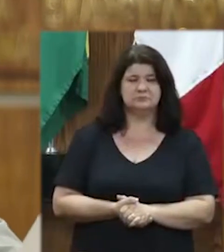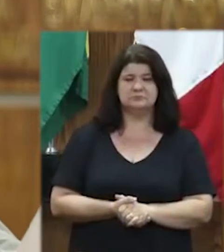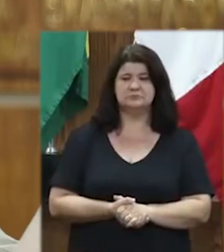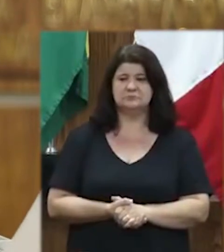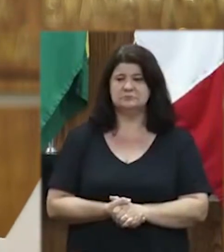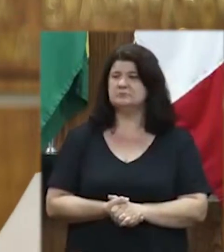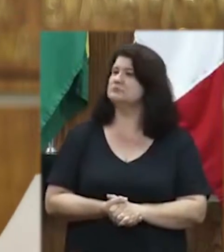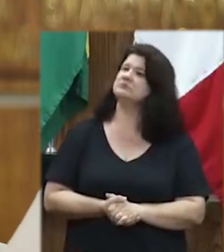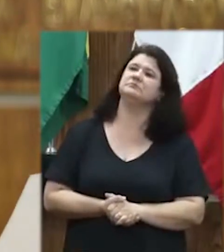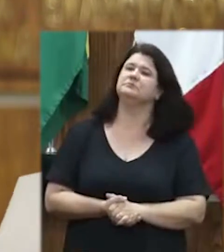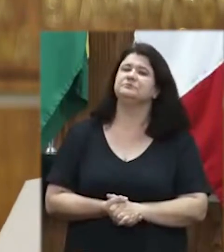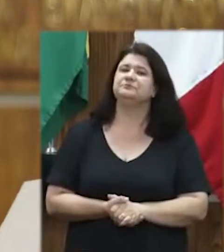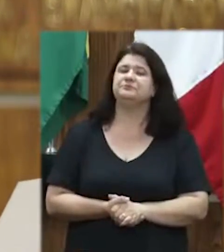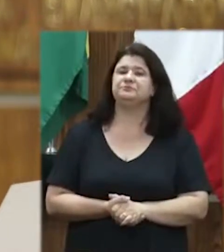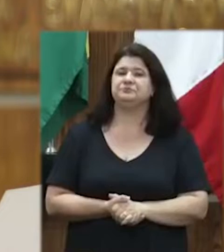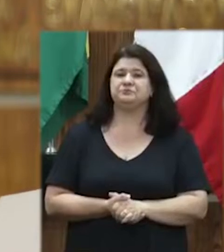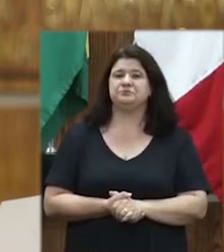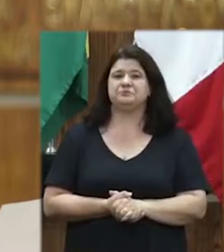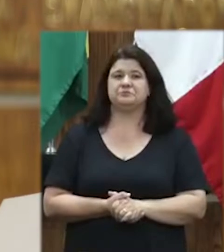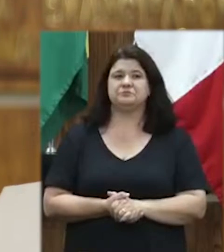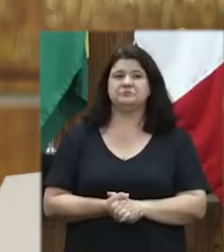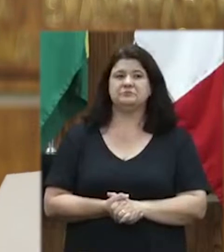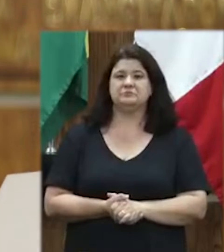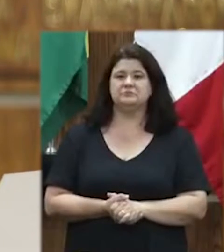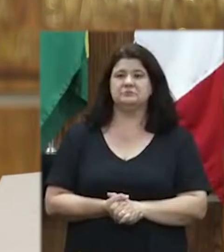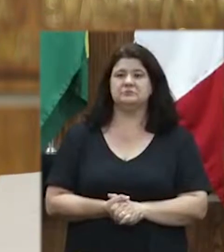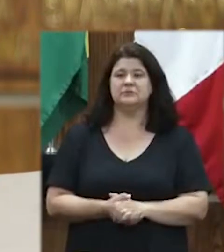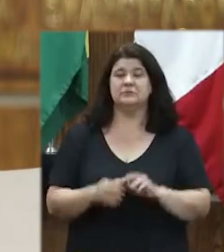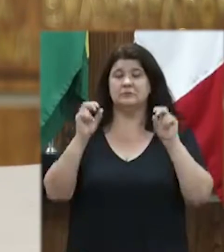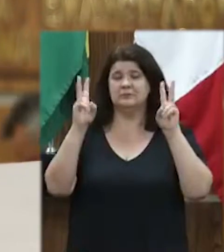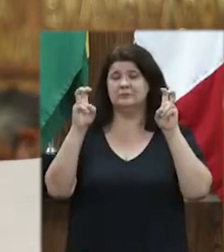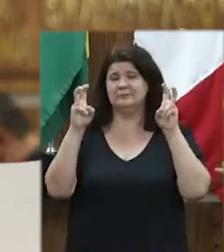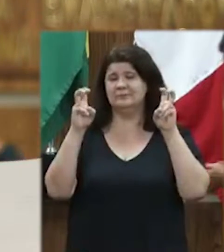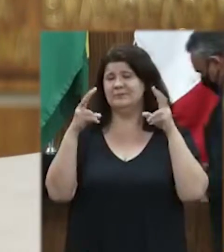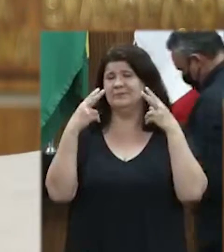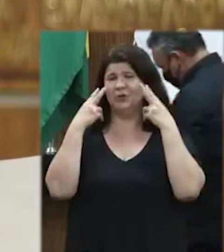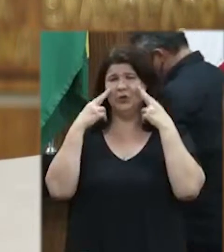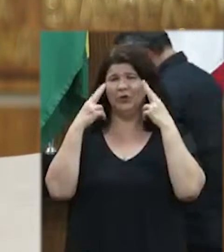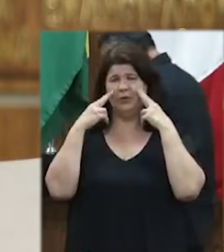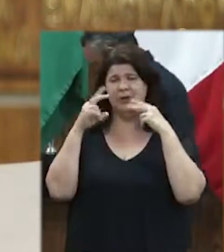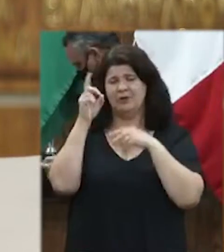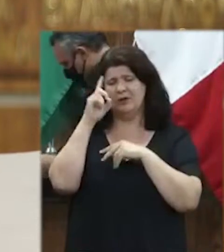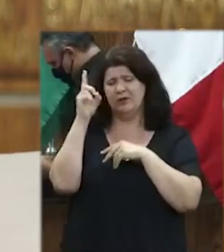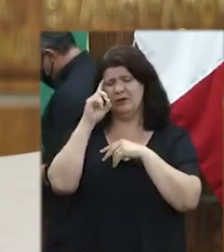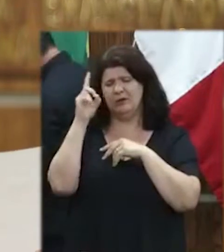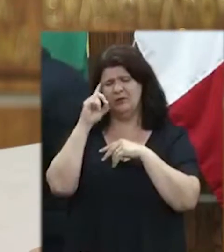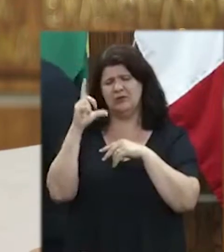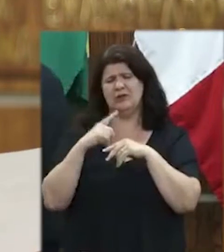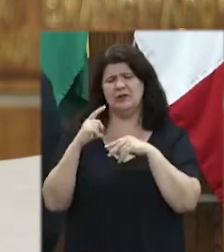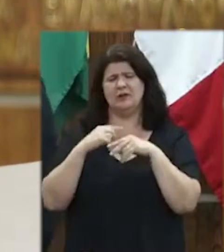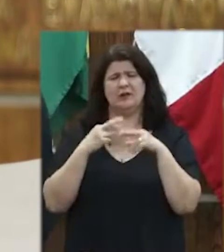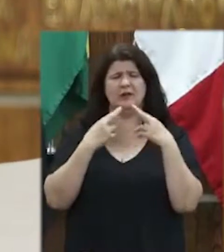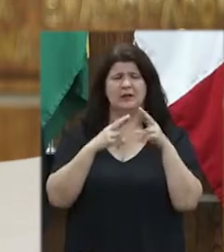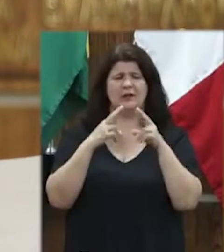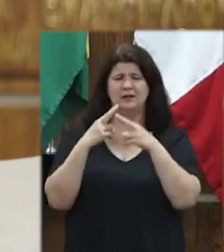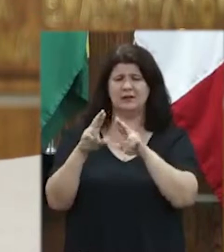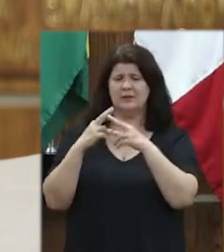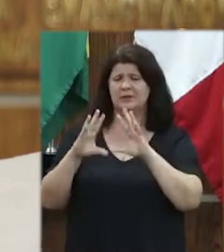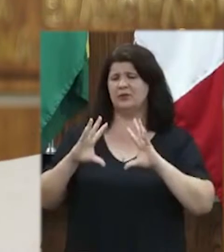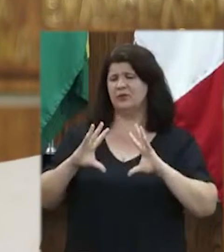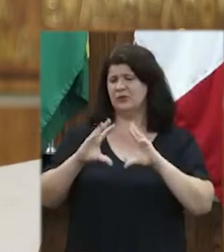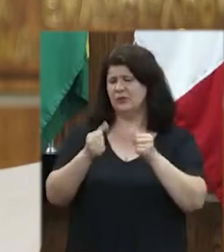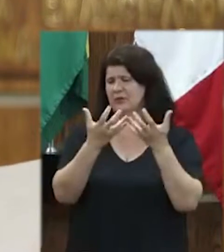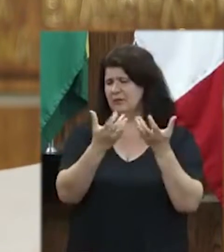Este requerimento ele aborda um tema corriqueiro, né? Uma reclamação que provavelmente quase todos os meus colegas devem ter já